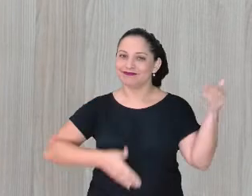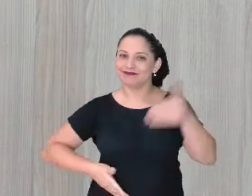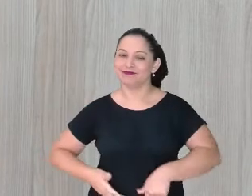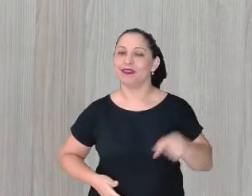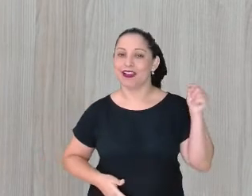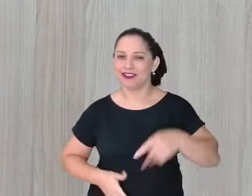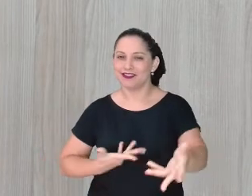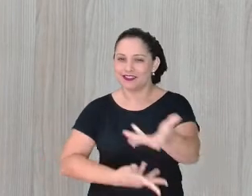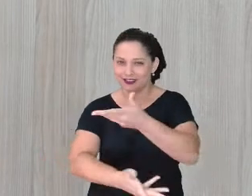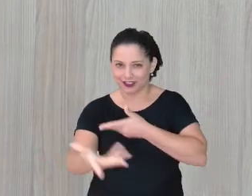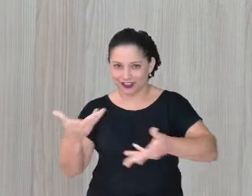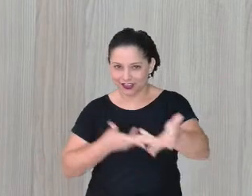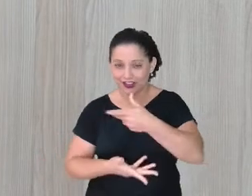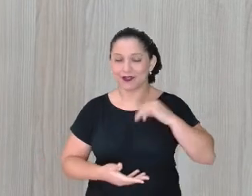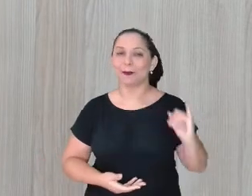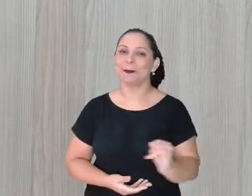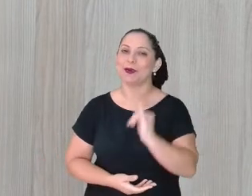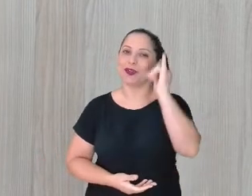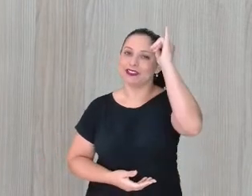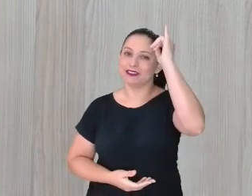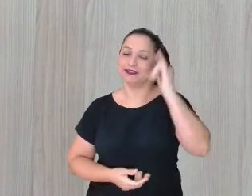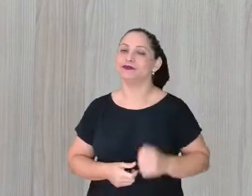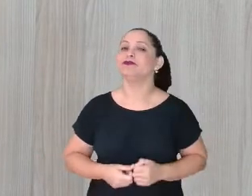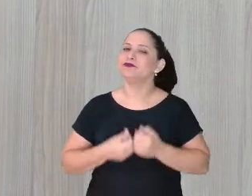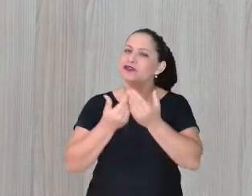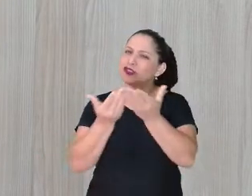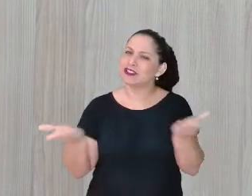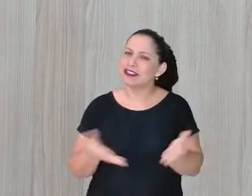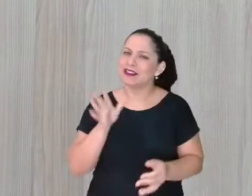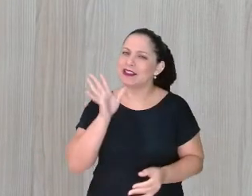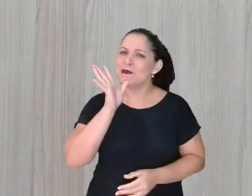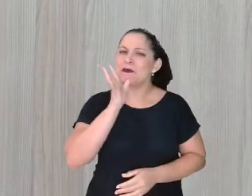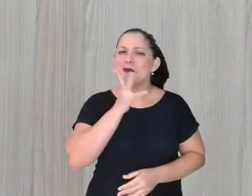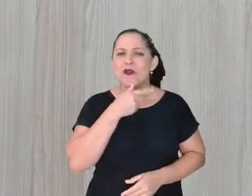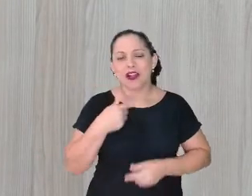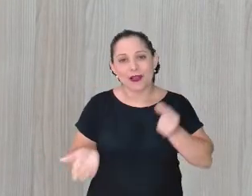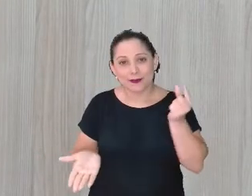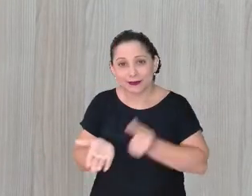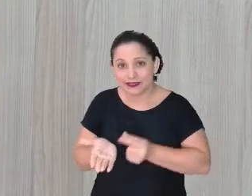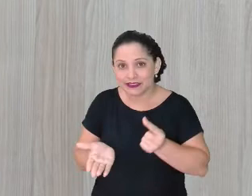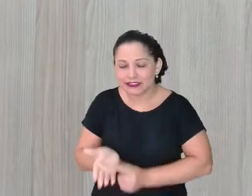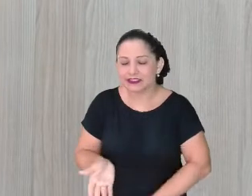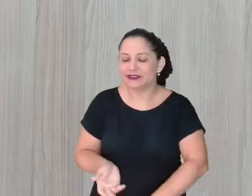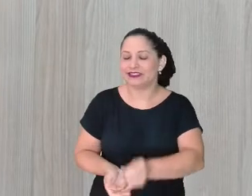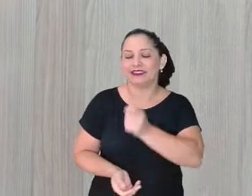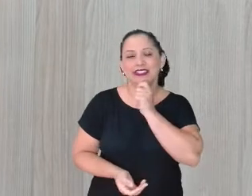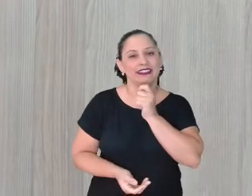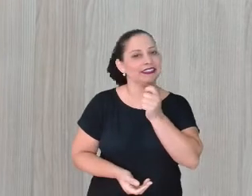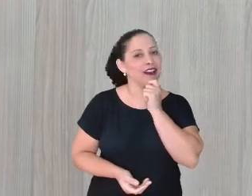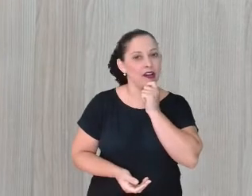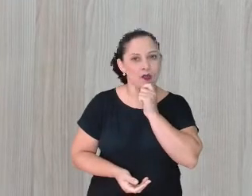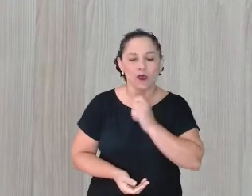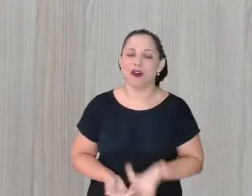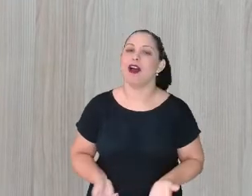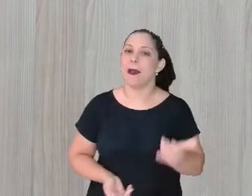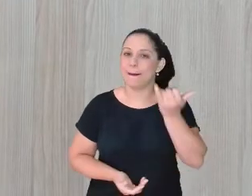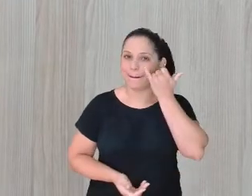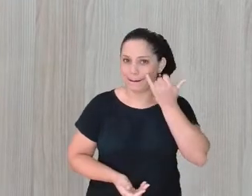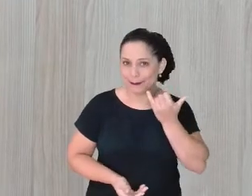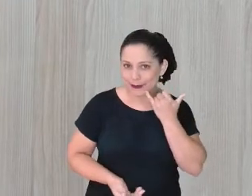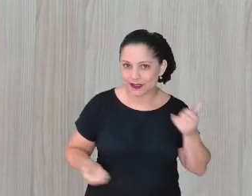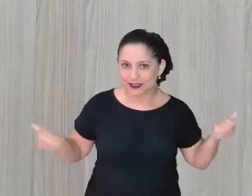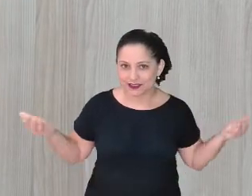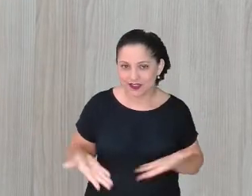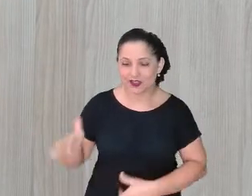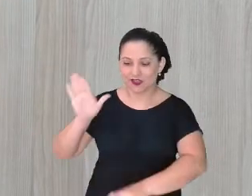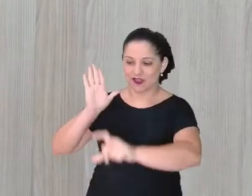essa troca, né? E se você ainda está demorando a baixar o aplicativo, isso, manda aí. Billy vai jogar aí os